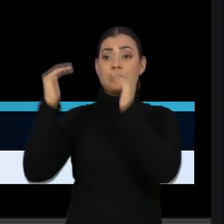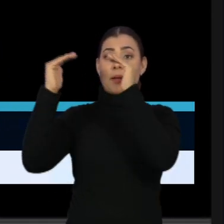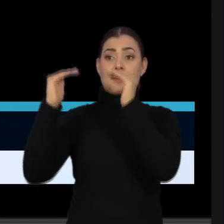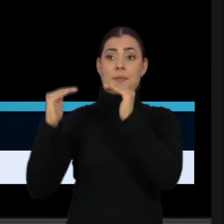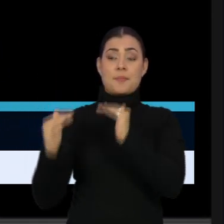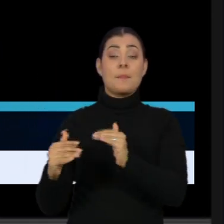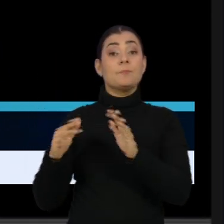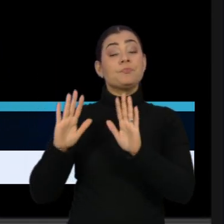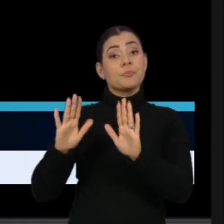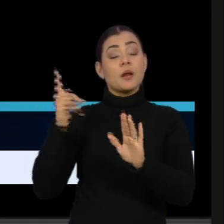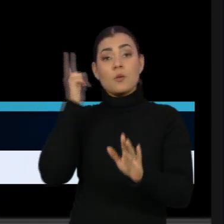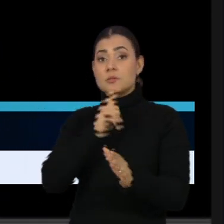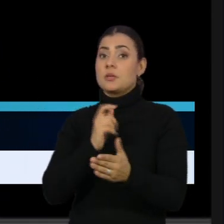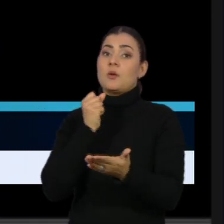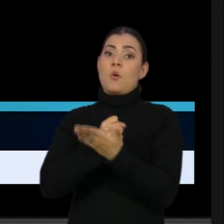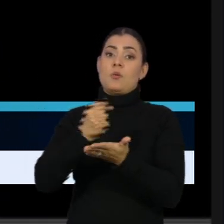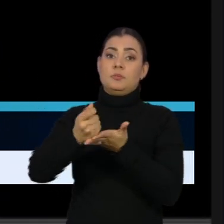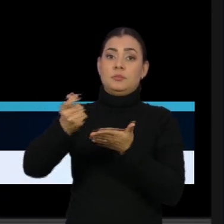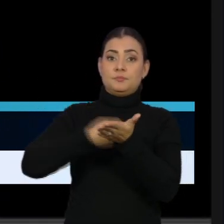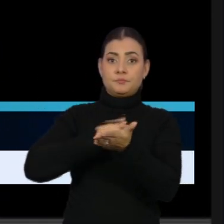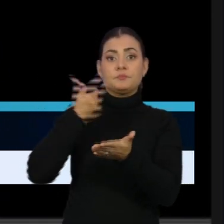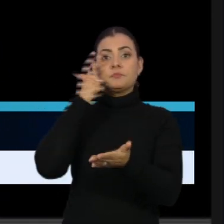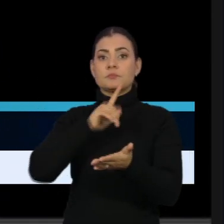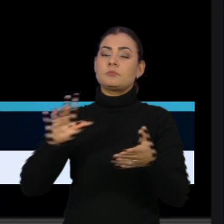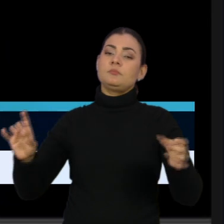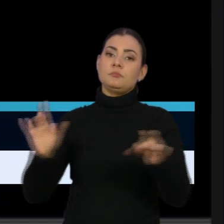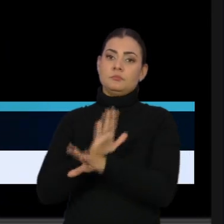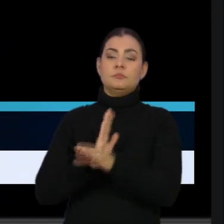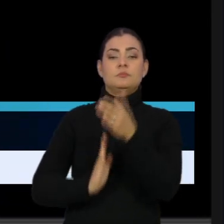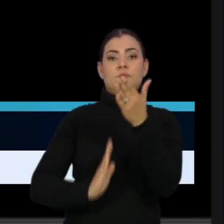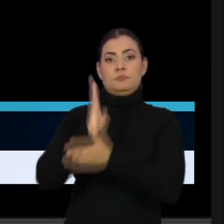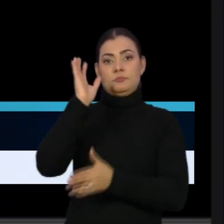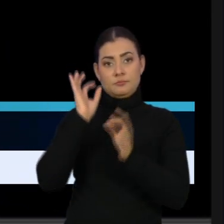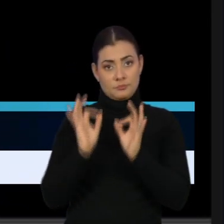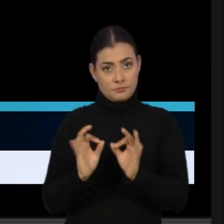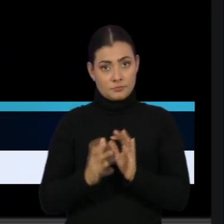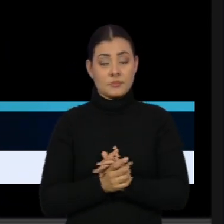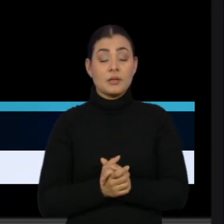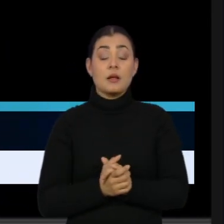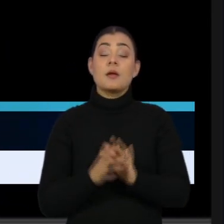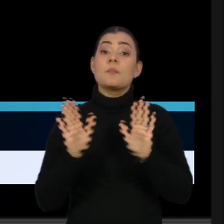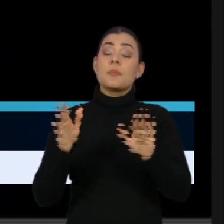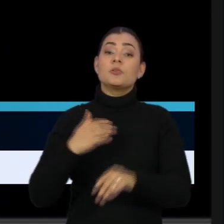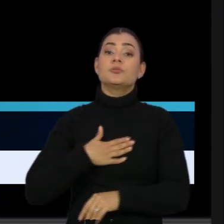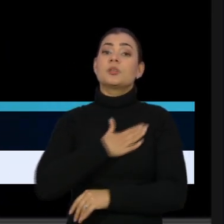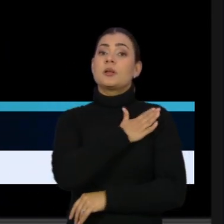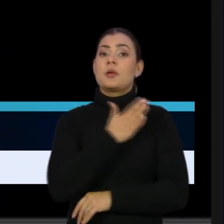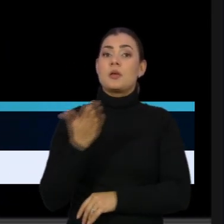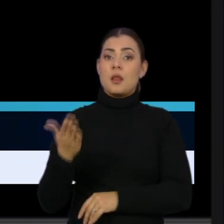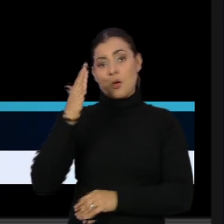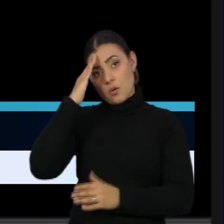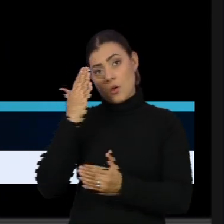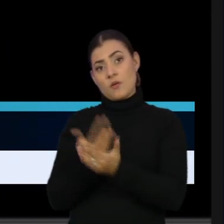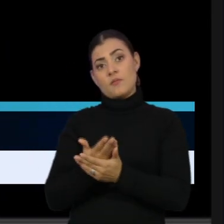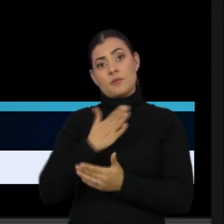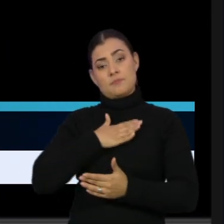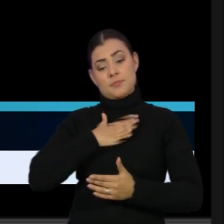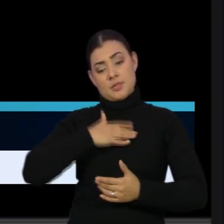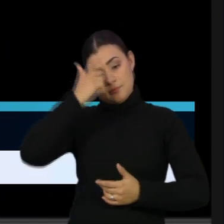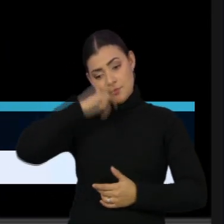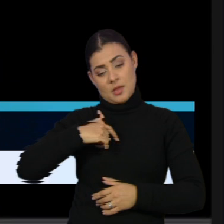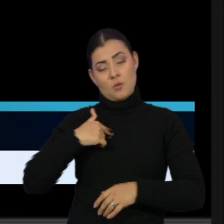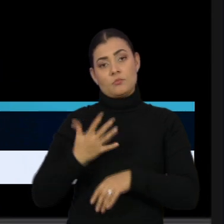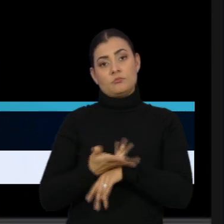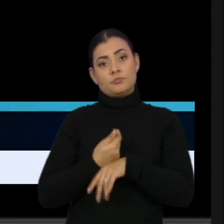hierarquias, até que um contrato desse é finalmente concretizado. E o general, confiando então na minha